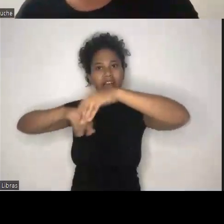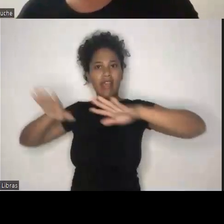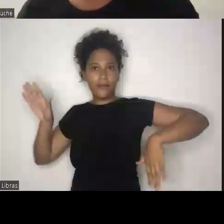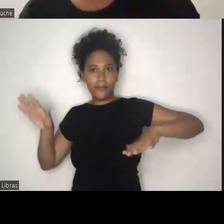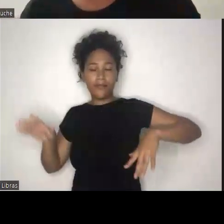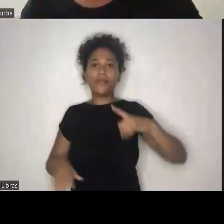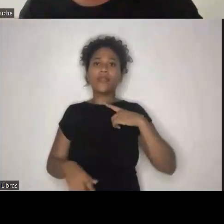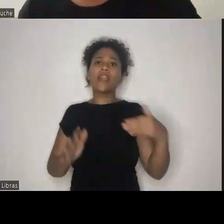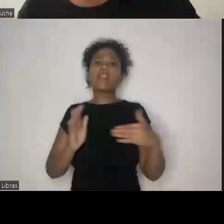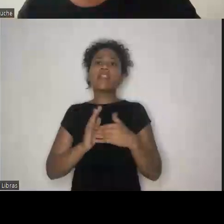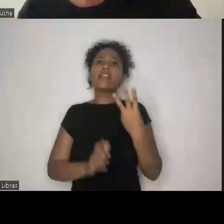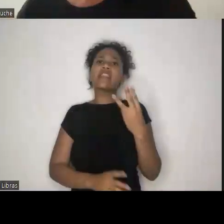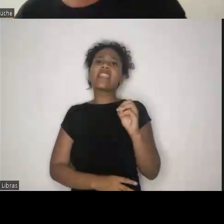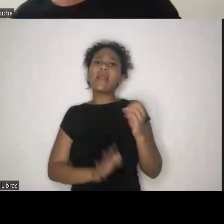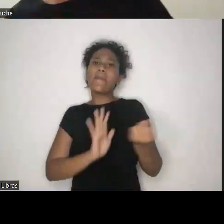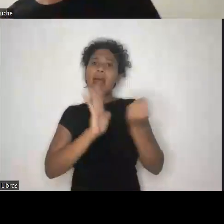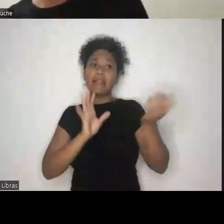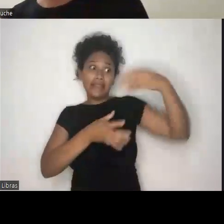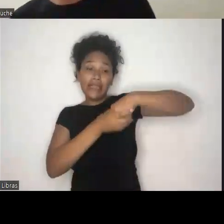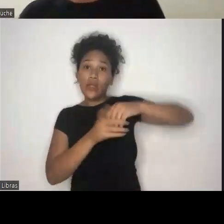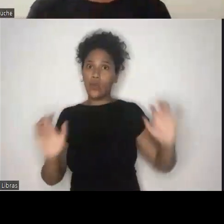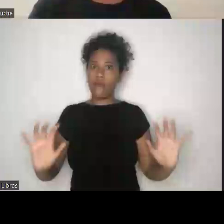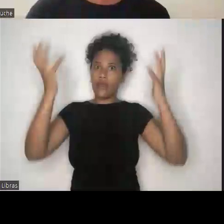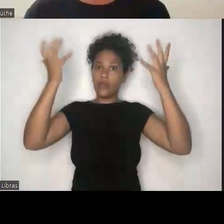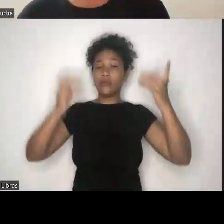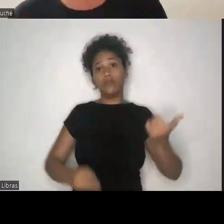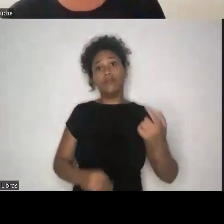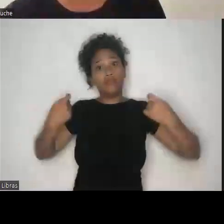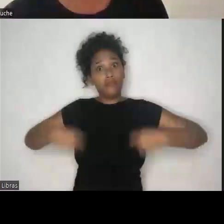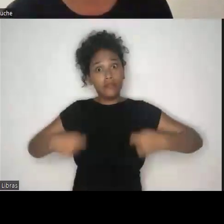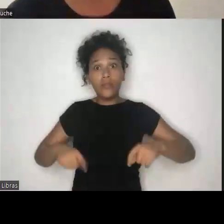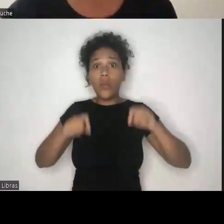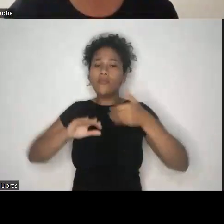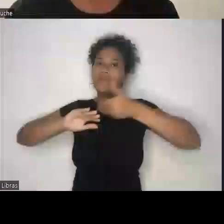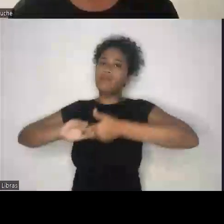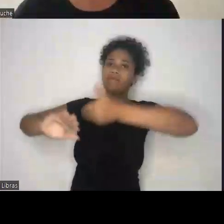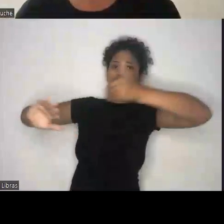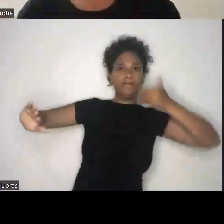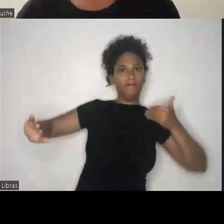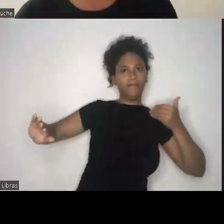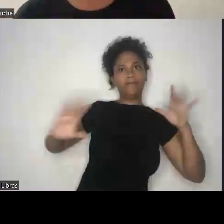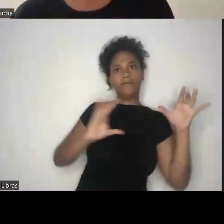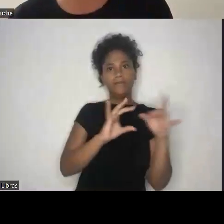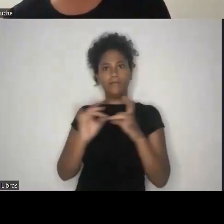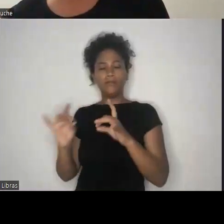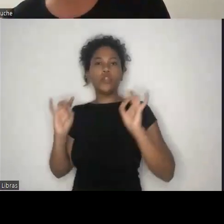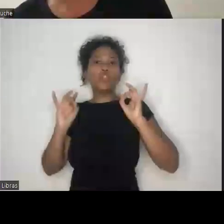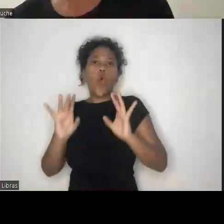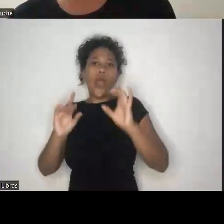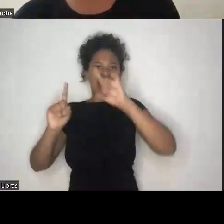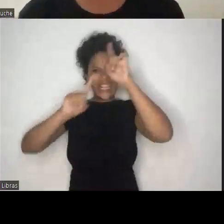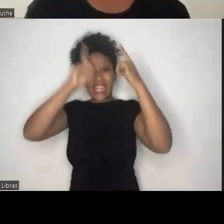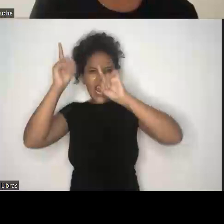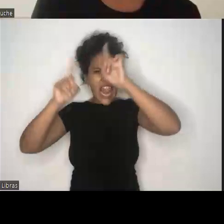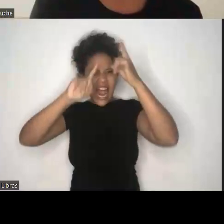30 marcas dentro do nosso evento Então eu tive que sair um pouco daquele contexto apenas da criação artística